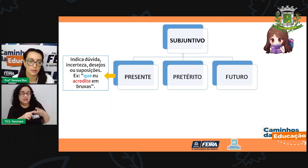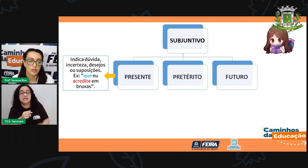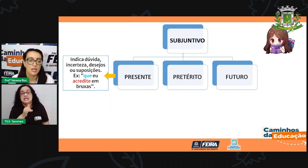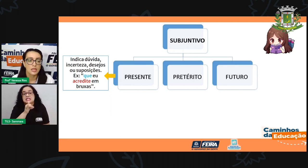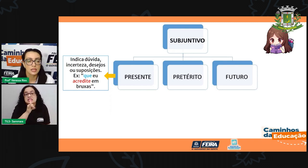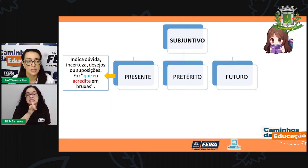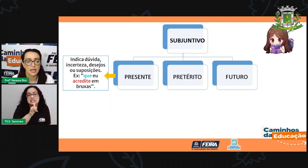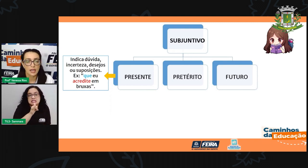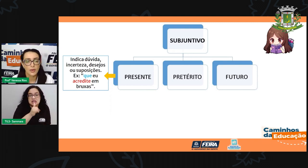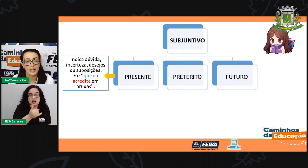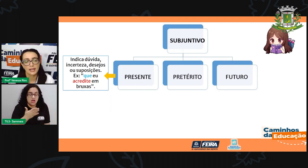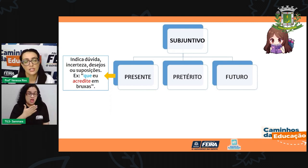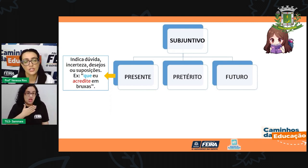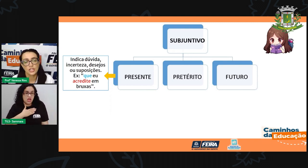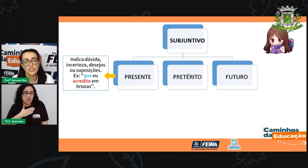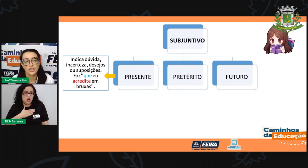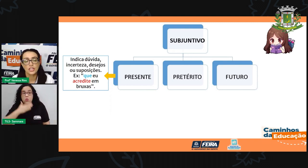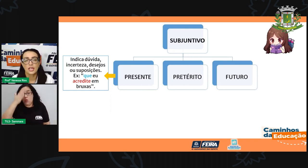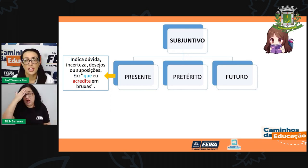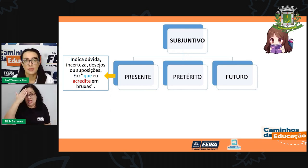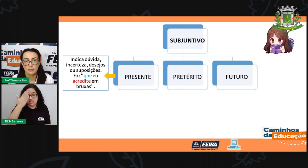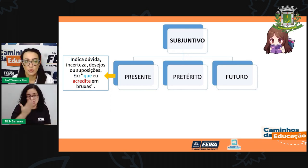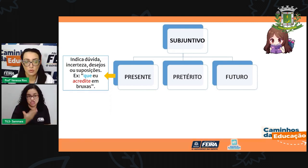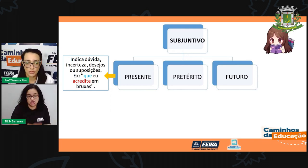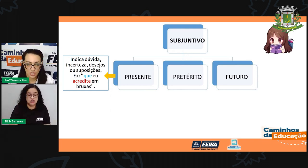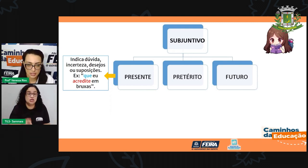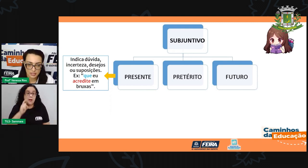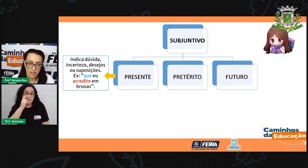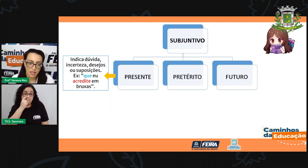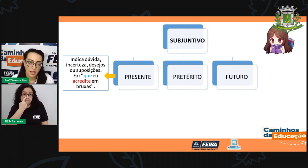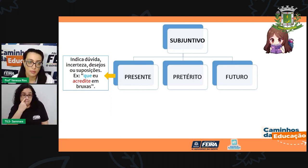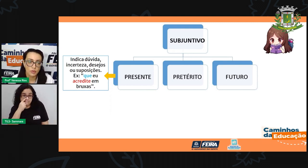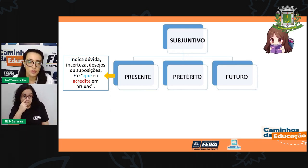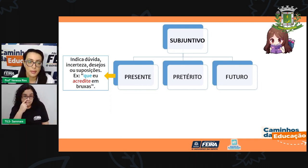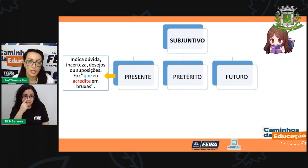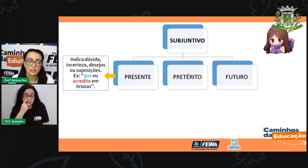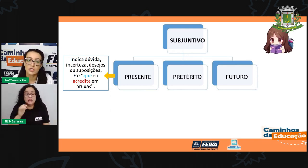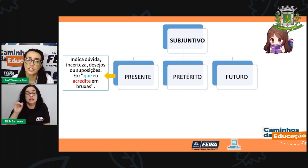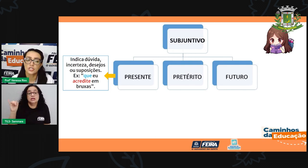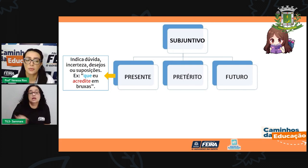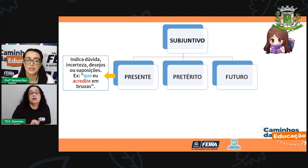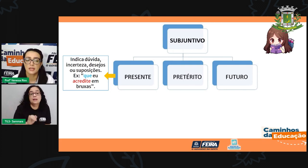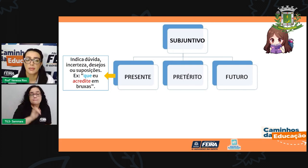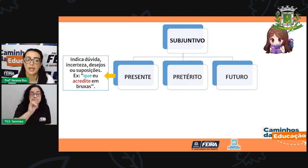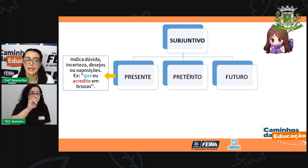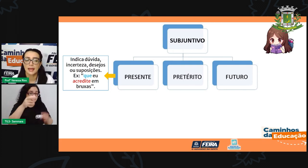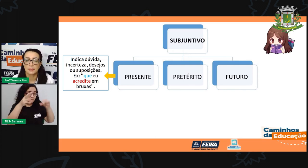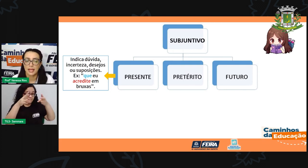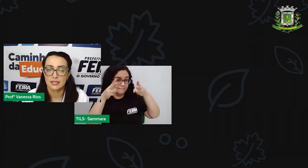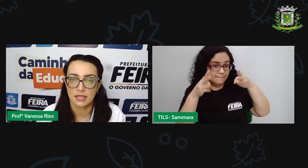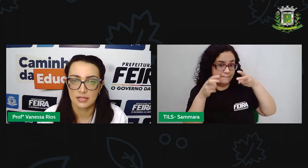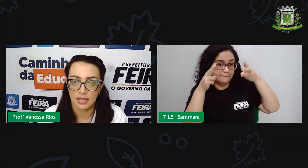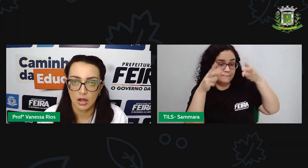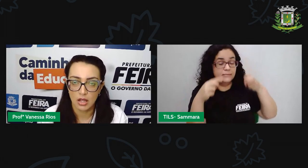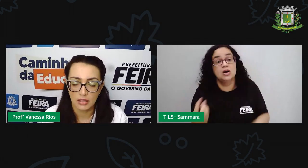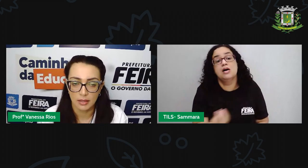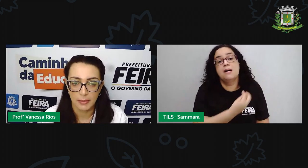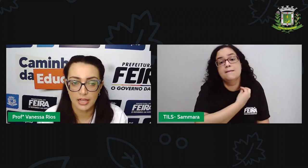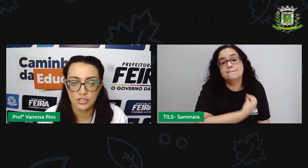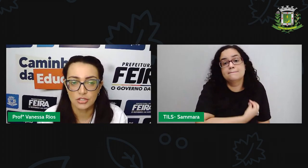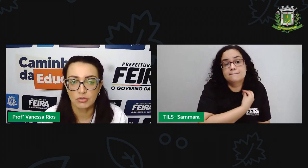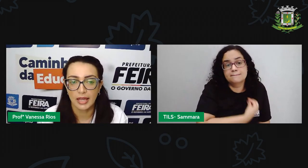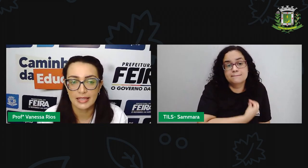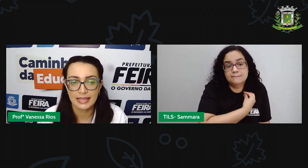Aí o exemplo, que eu acredite em bruxas. É muito importante a gente perceber aí a presença